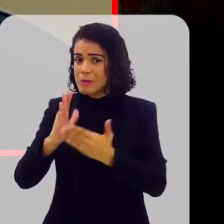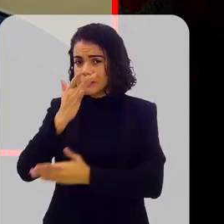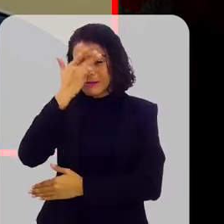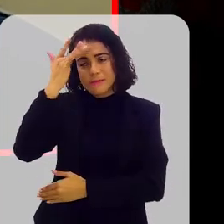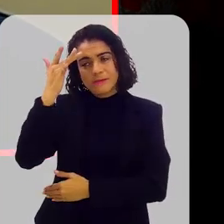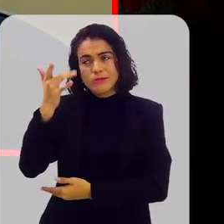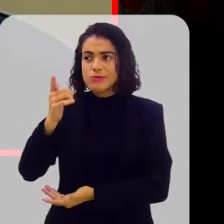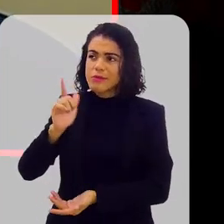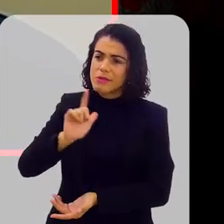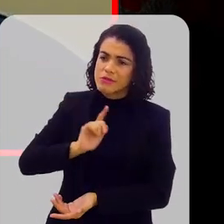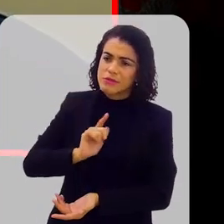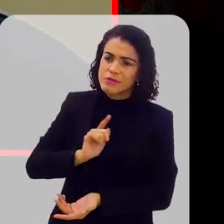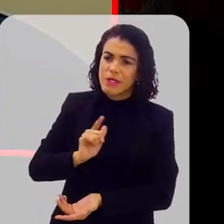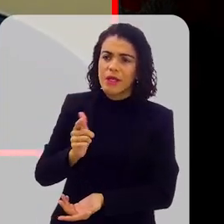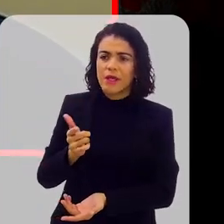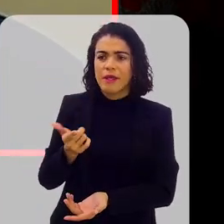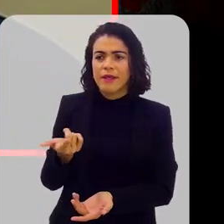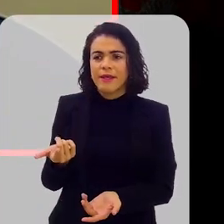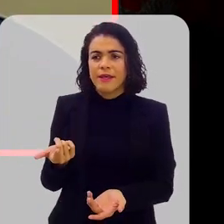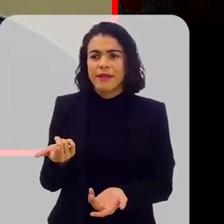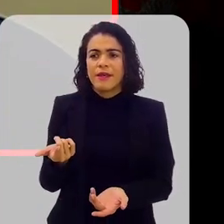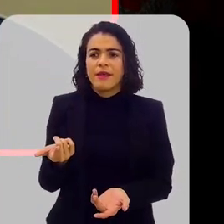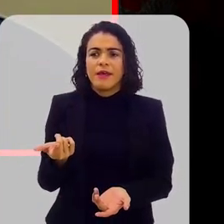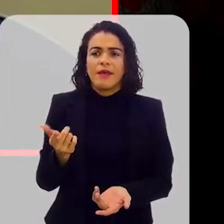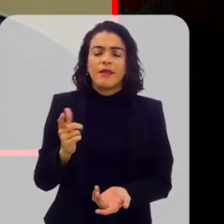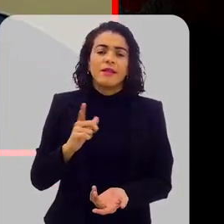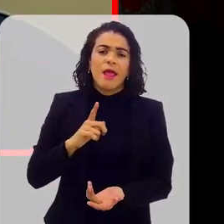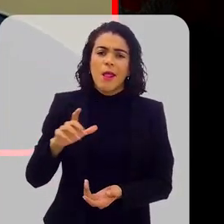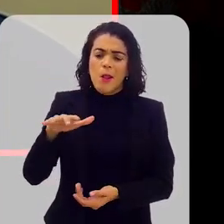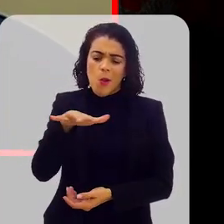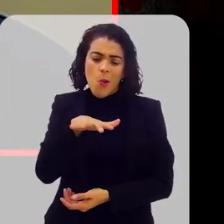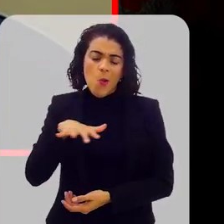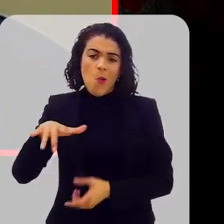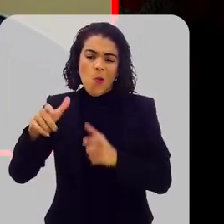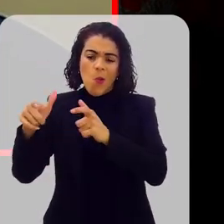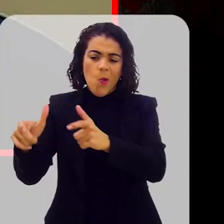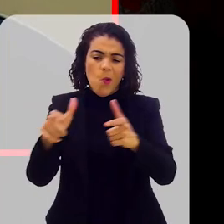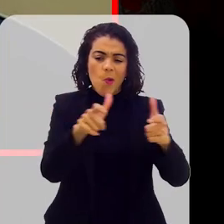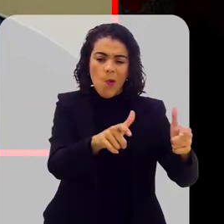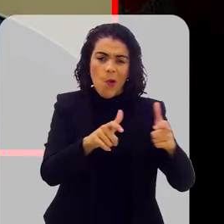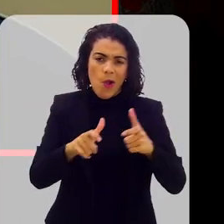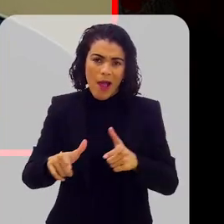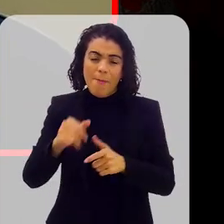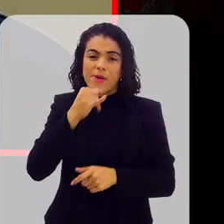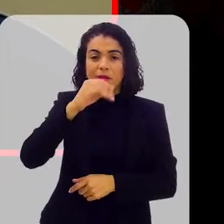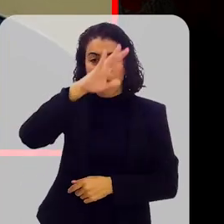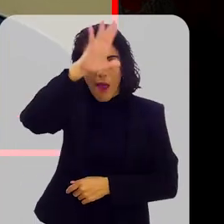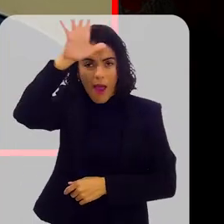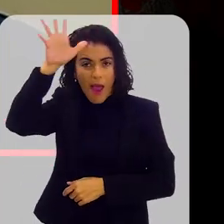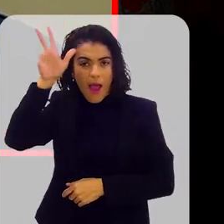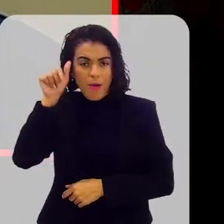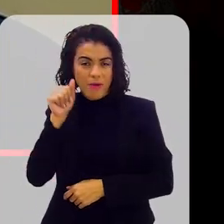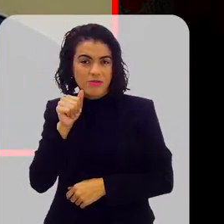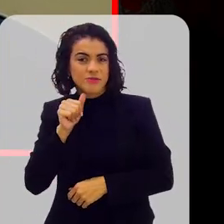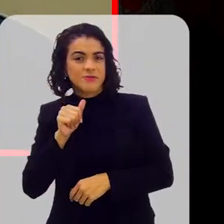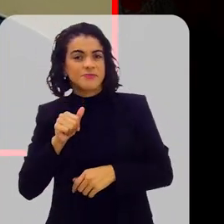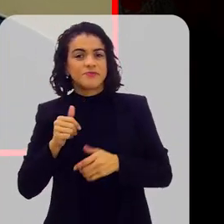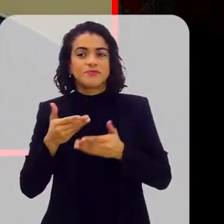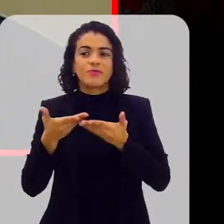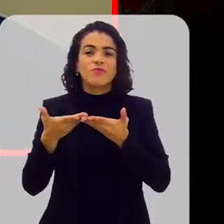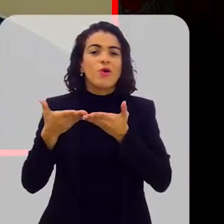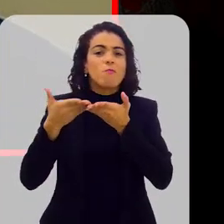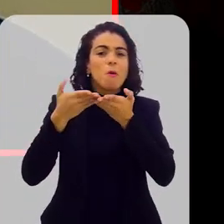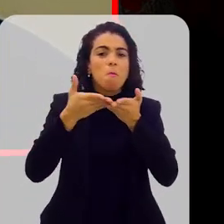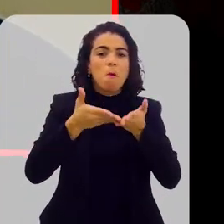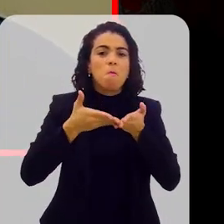Mas tem pessoas que têm, você sabe tão bem quanto eu, você tem algumas regiões onde, por na Amazônia, por exemplo,